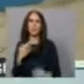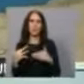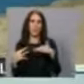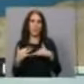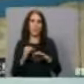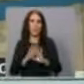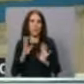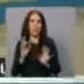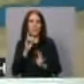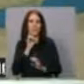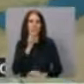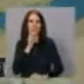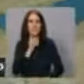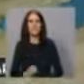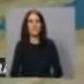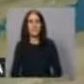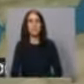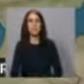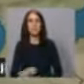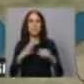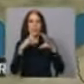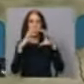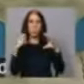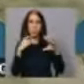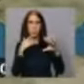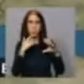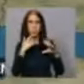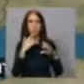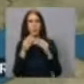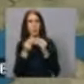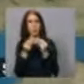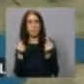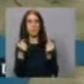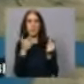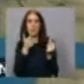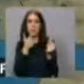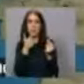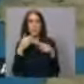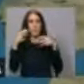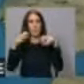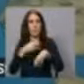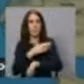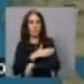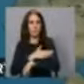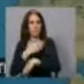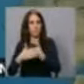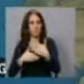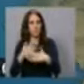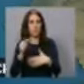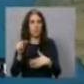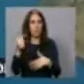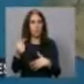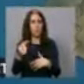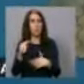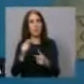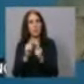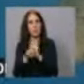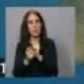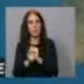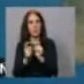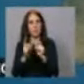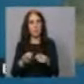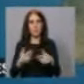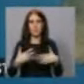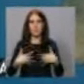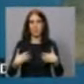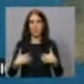muita nebulosidade e, assim, e muita umidade e período de chuva fraca e assim vai continuar durante a manhã e depois as alterações vêm para sexta-feira